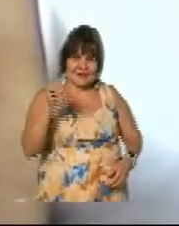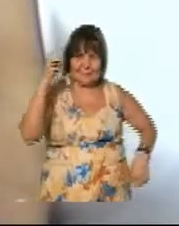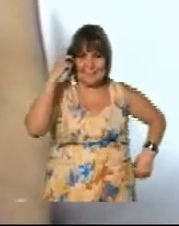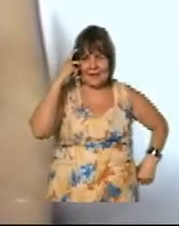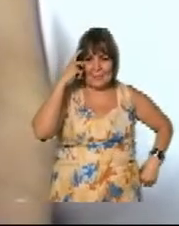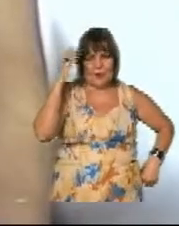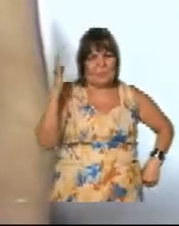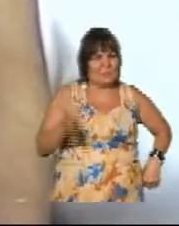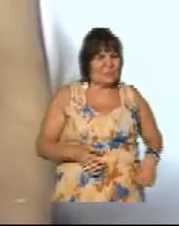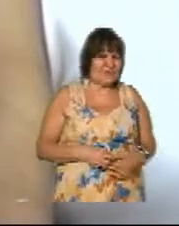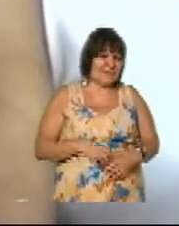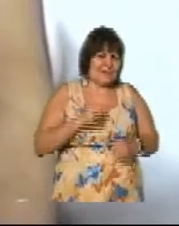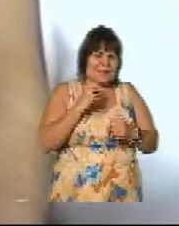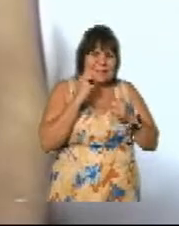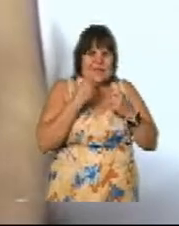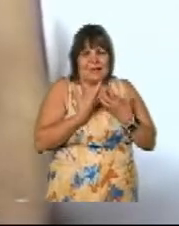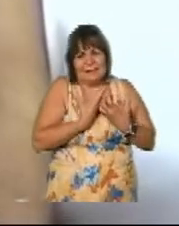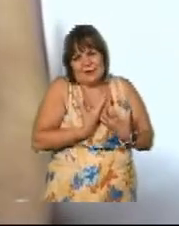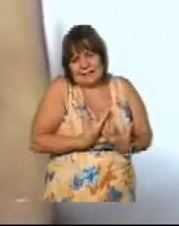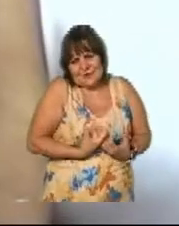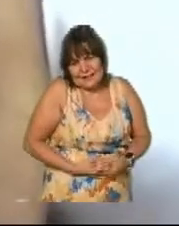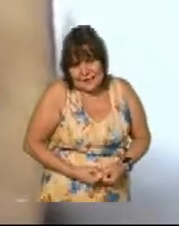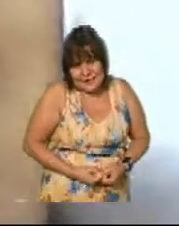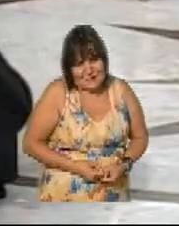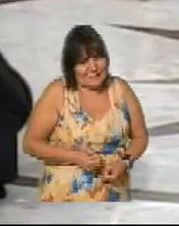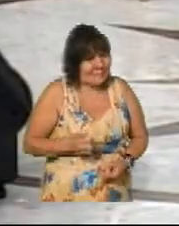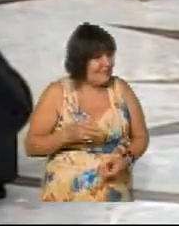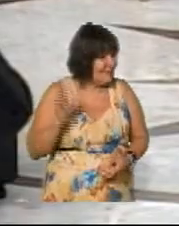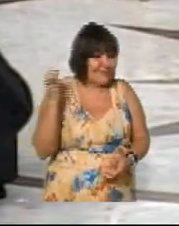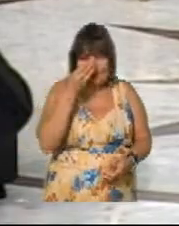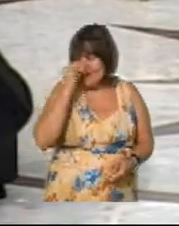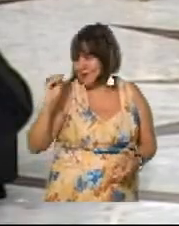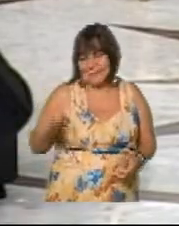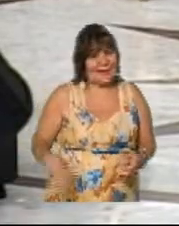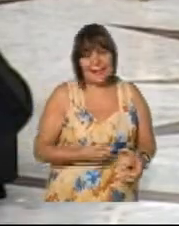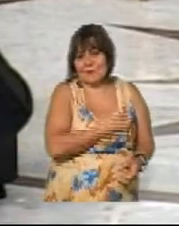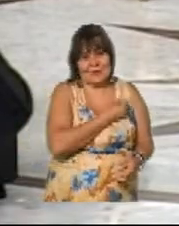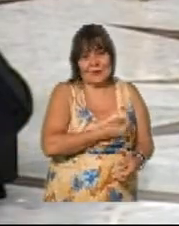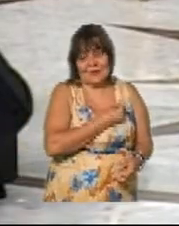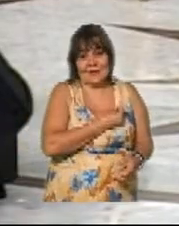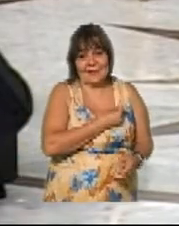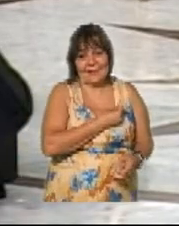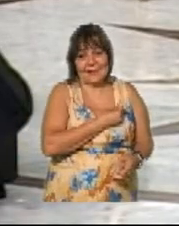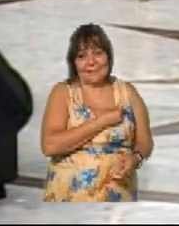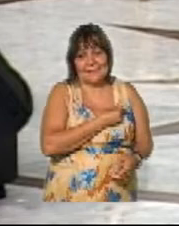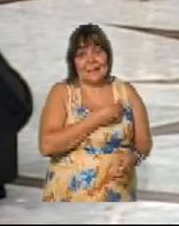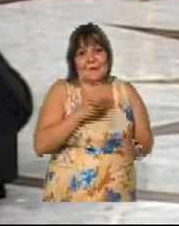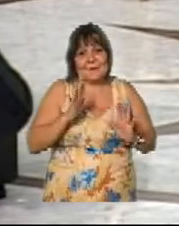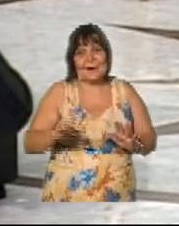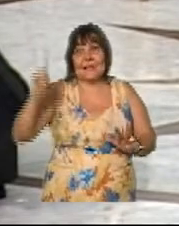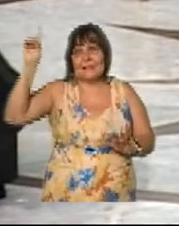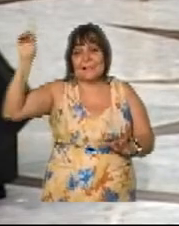que eu estou fazendo nesta terra? Por que é que eu tenho que viver assim? Por que este drama? E vem o Espírito Santo